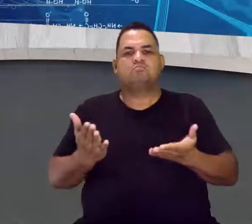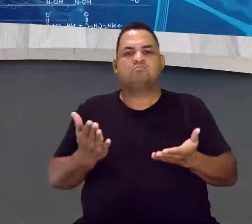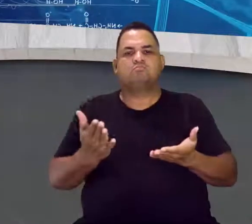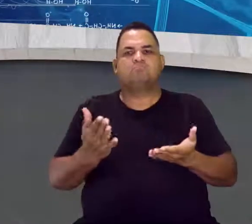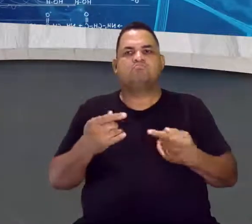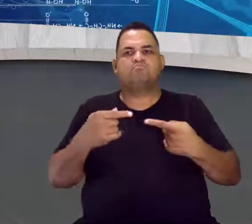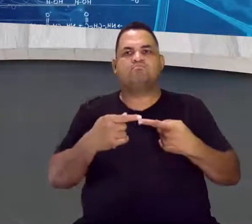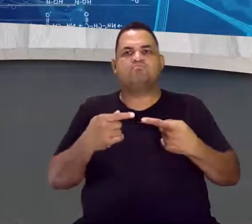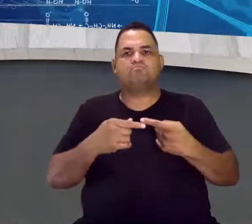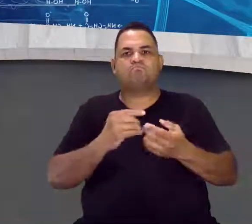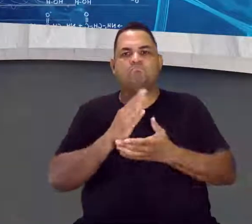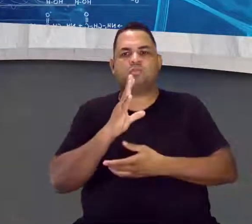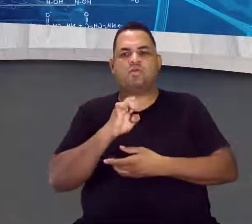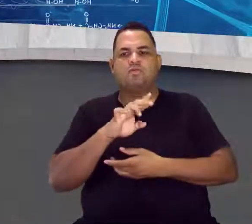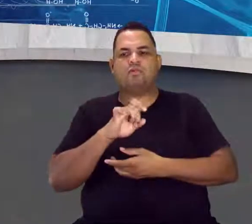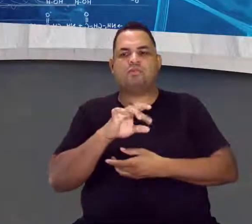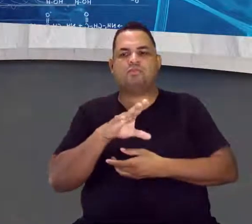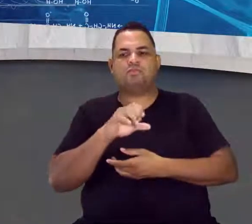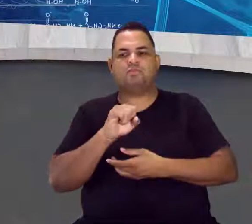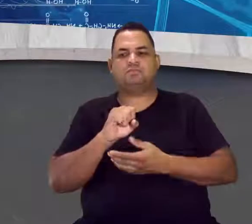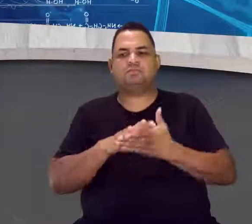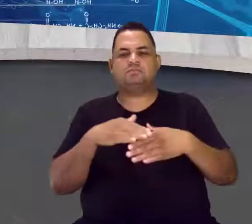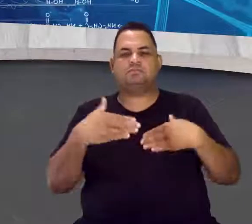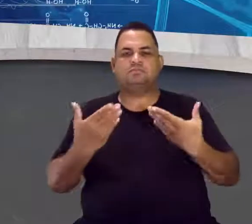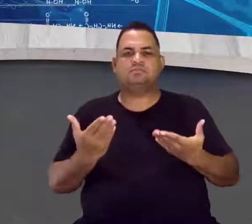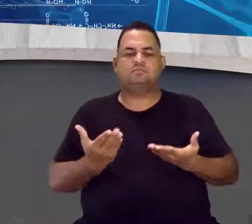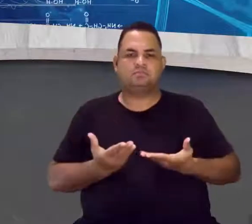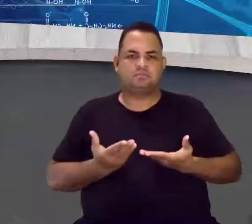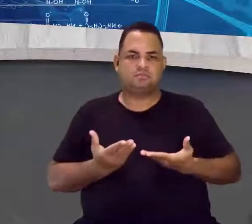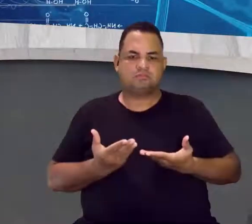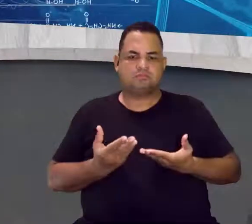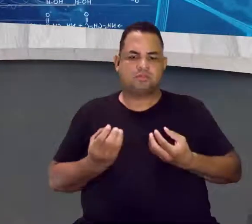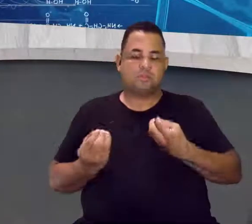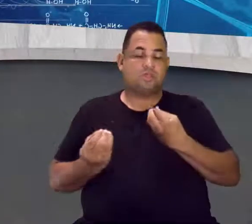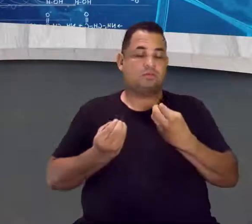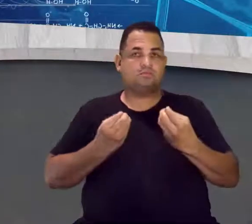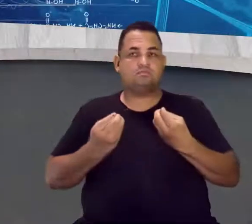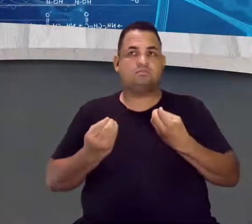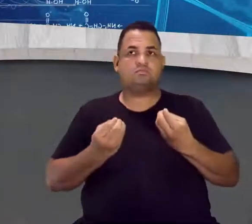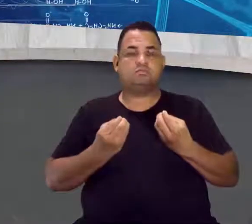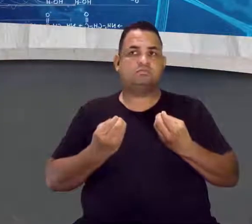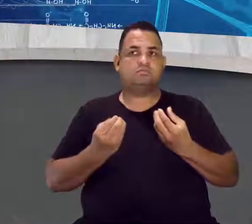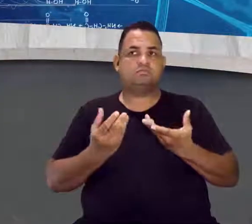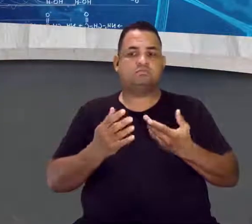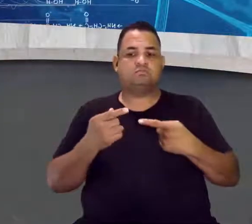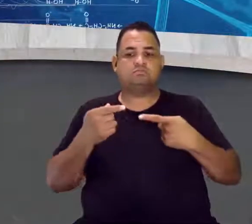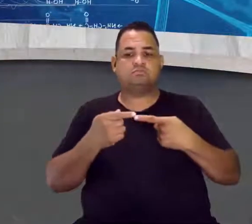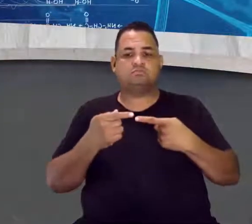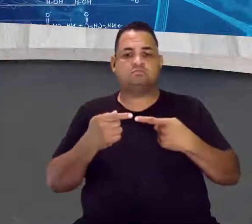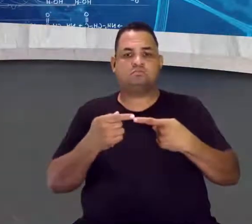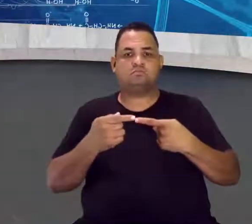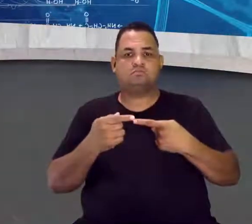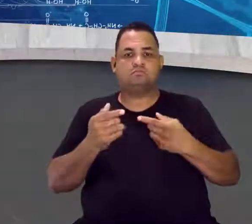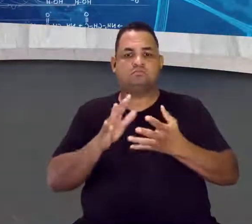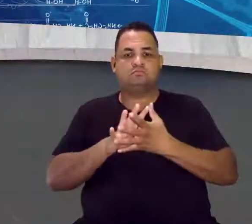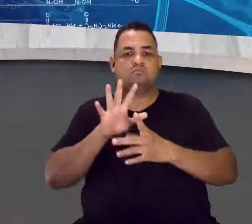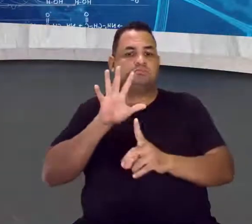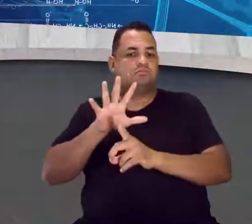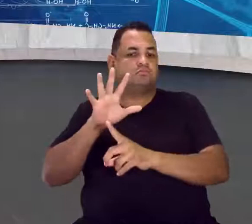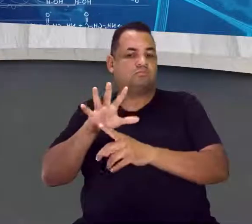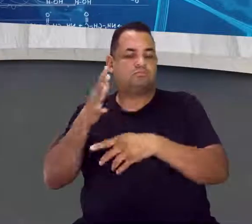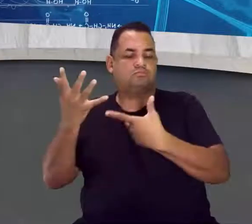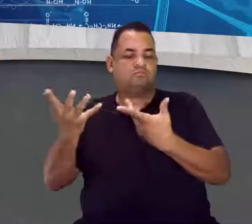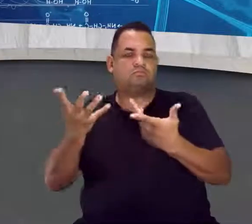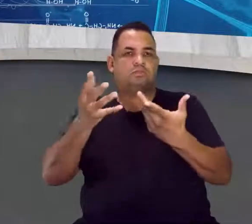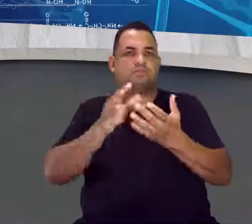ser ligações covalentes. E aí, o modo como essas ligações interferem no